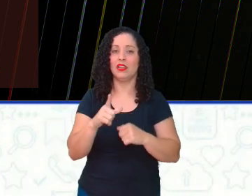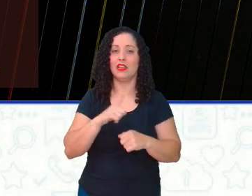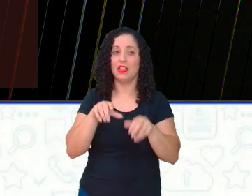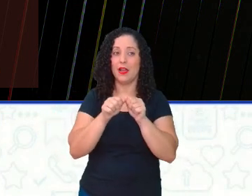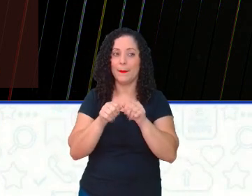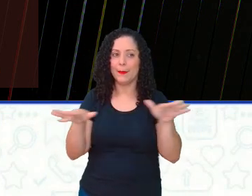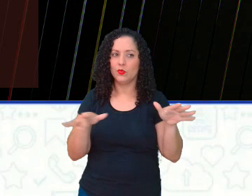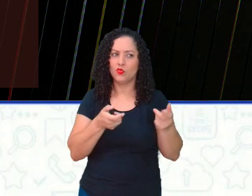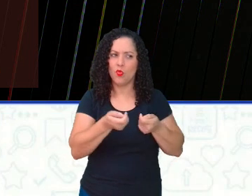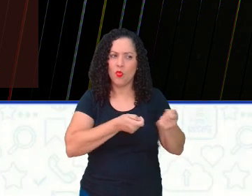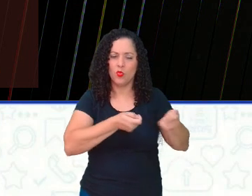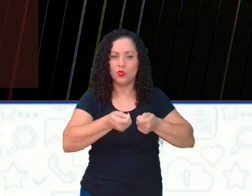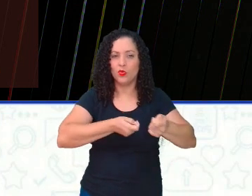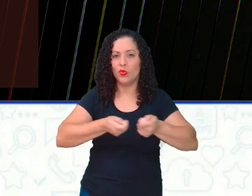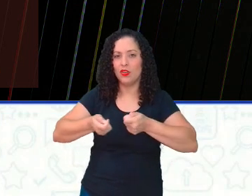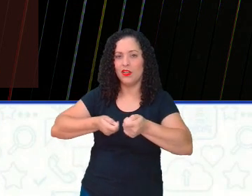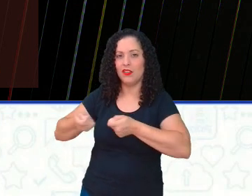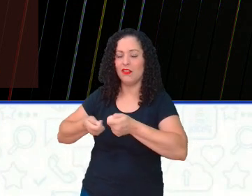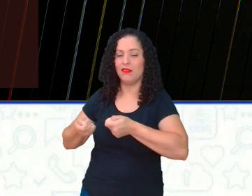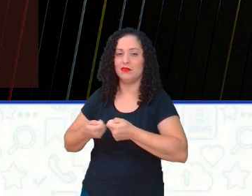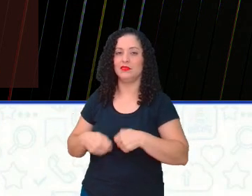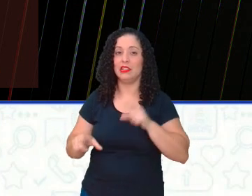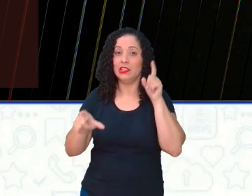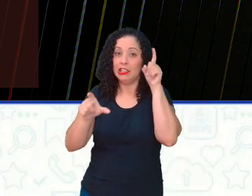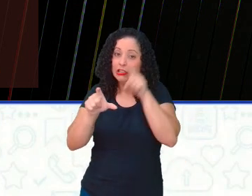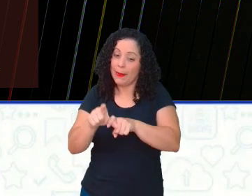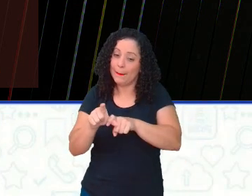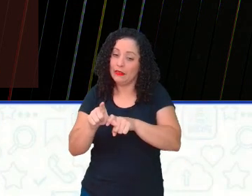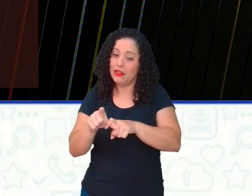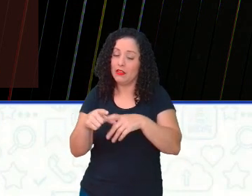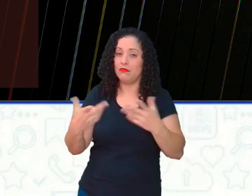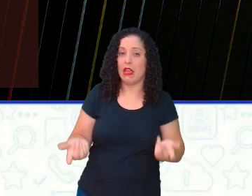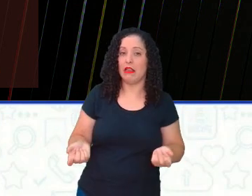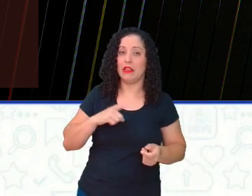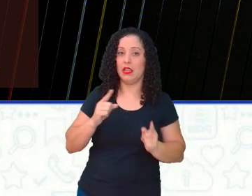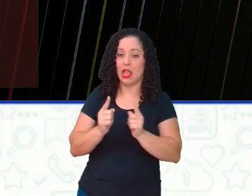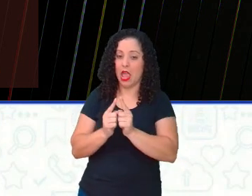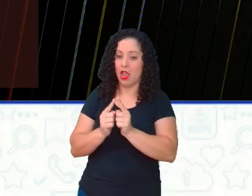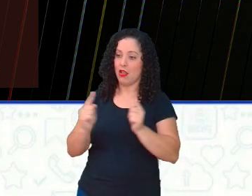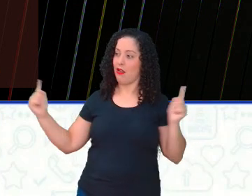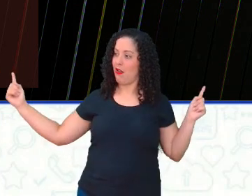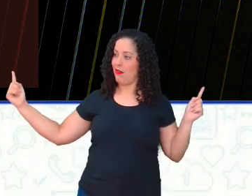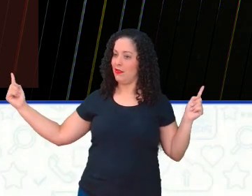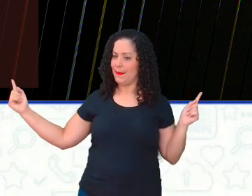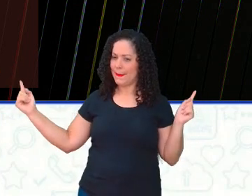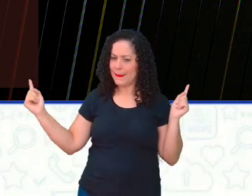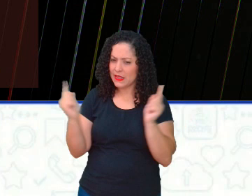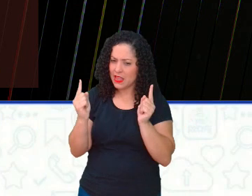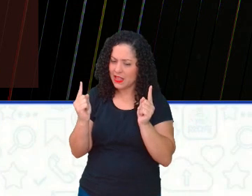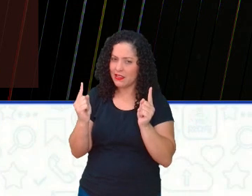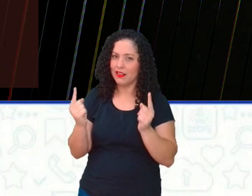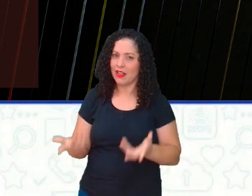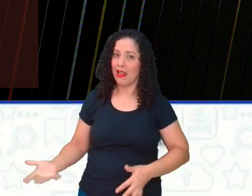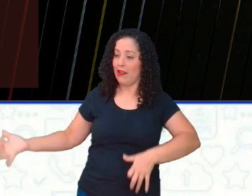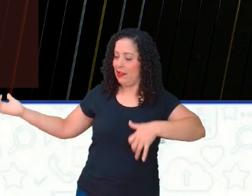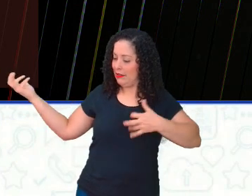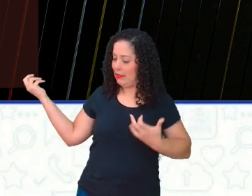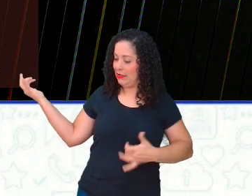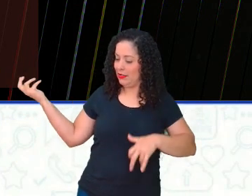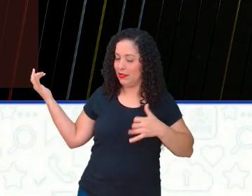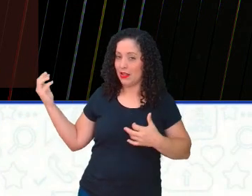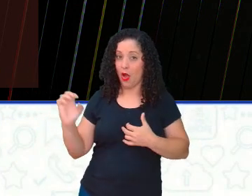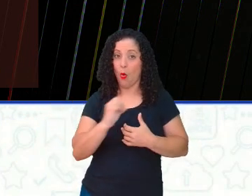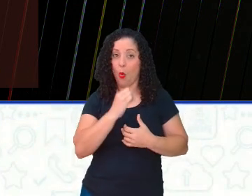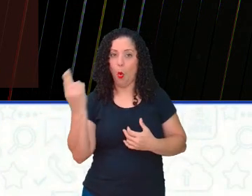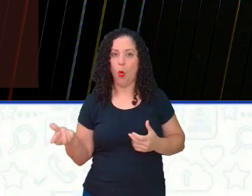amplitudes controladas, e que, dependendo do tamanho da corda, né, isso vai mudar a densidade